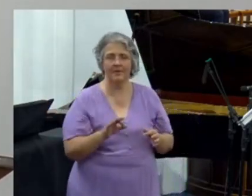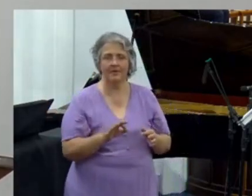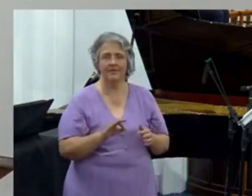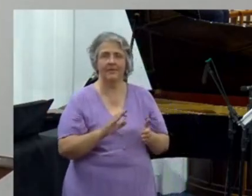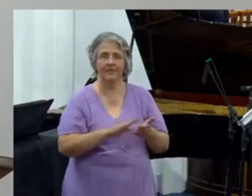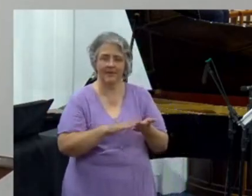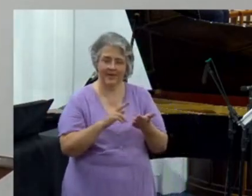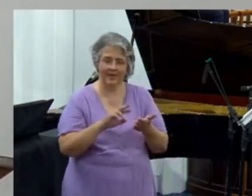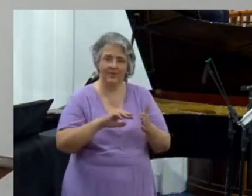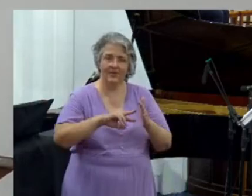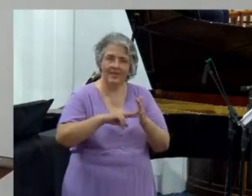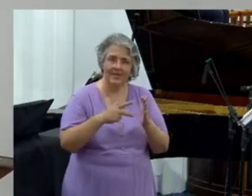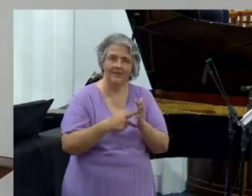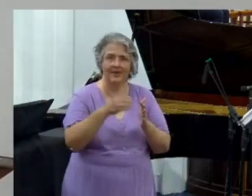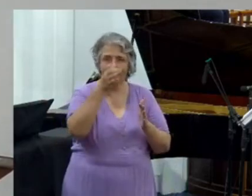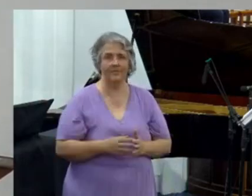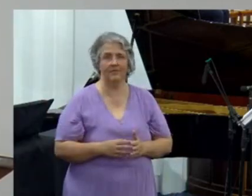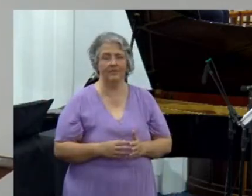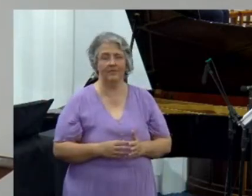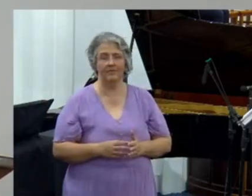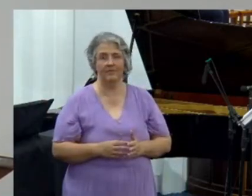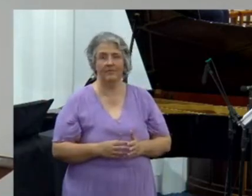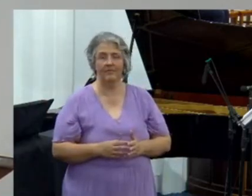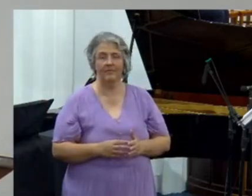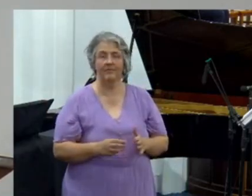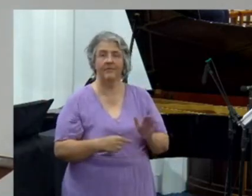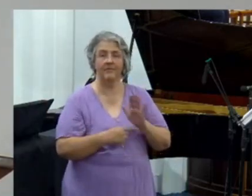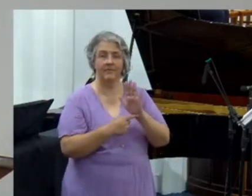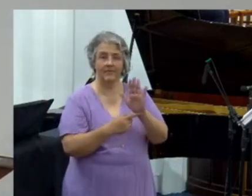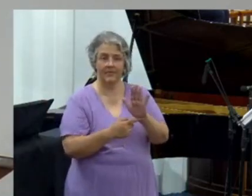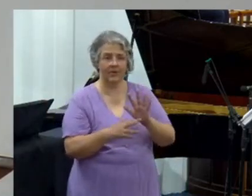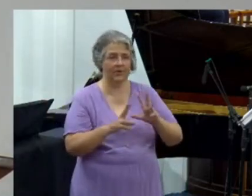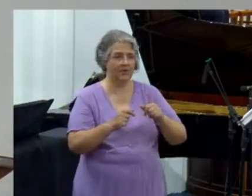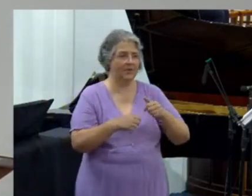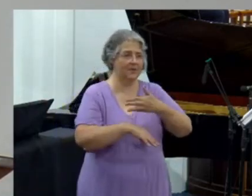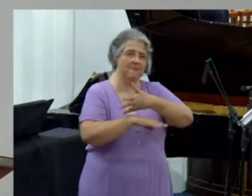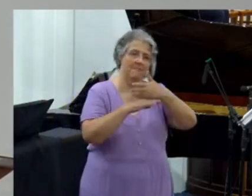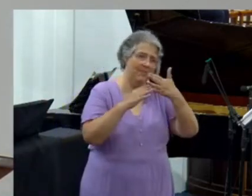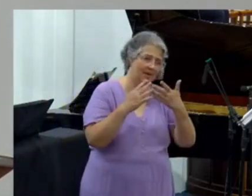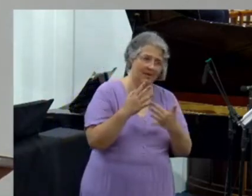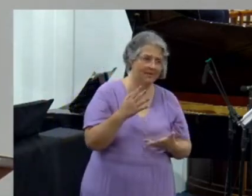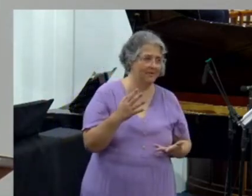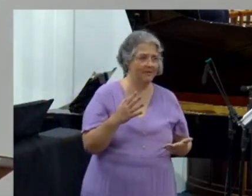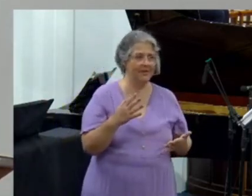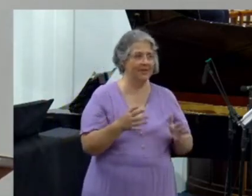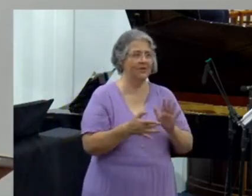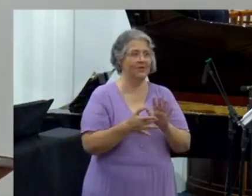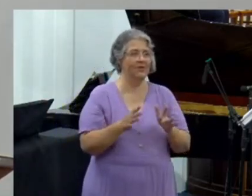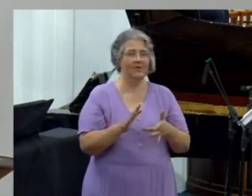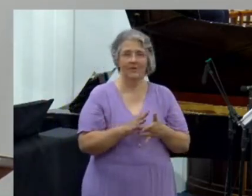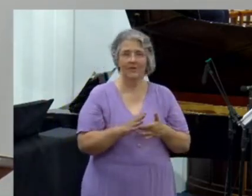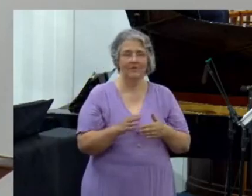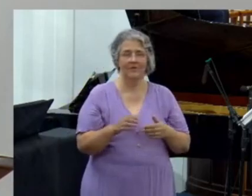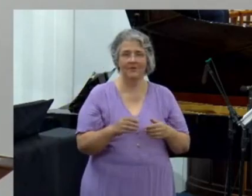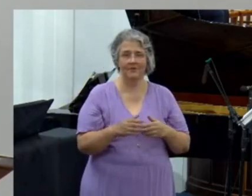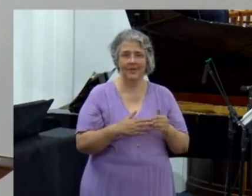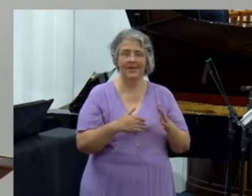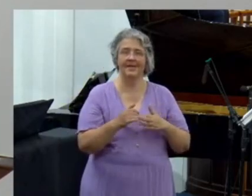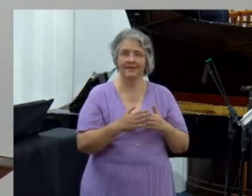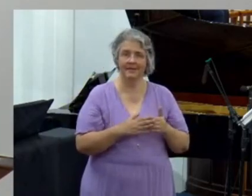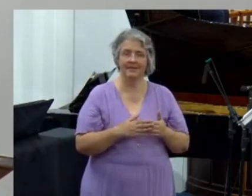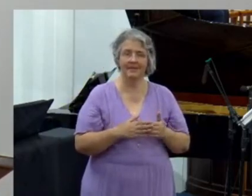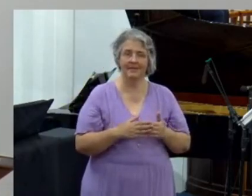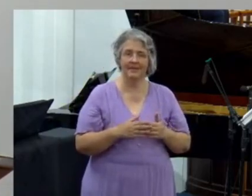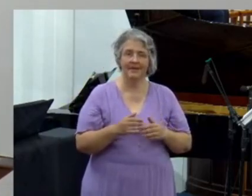diante de tudo aquilo que Cristo estava fazendo e de todas as maravilhas que estavam sendo feitas por meio dele,